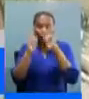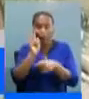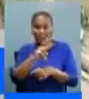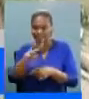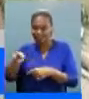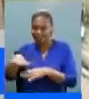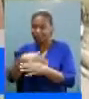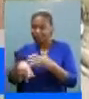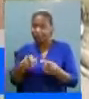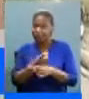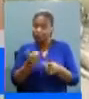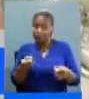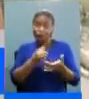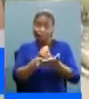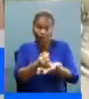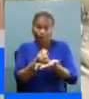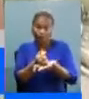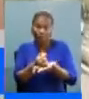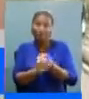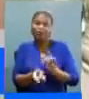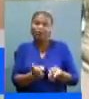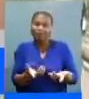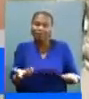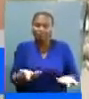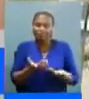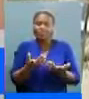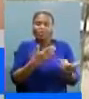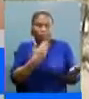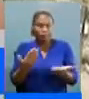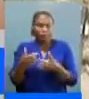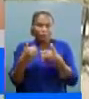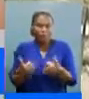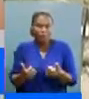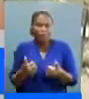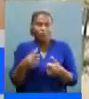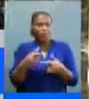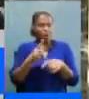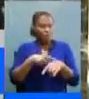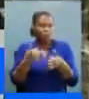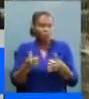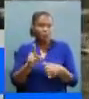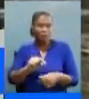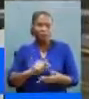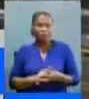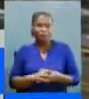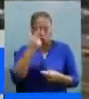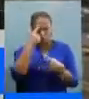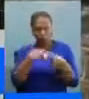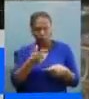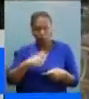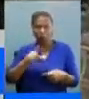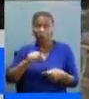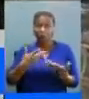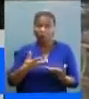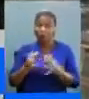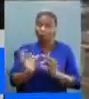Então, portanto, foi um apoio que foi bem-vindo e numa boa hora. O nosso objetivo, de momento, é